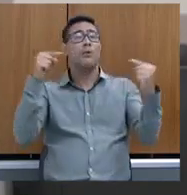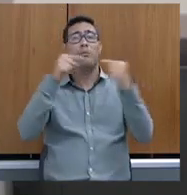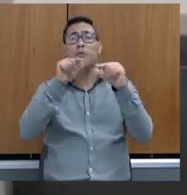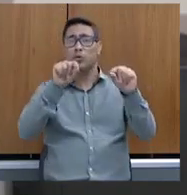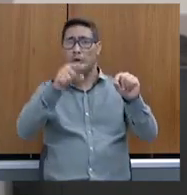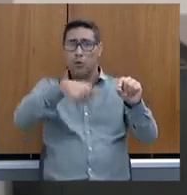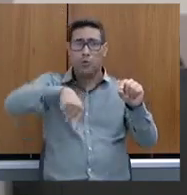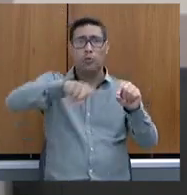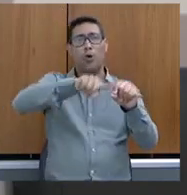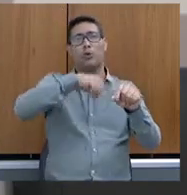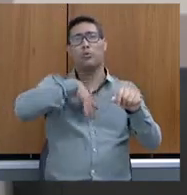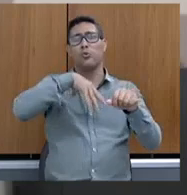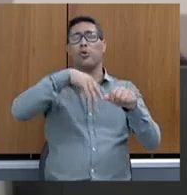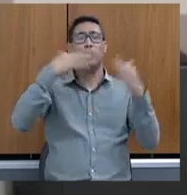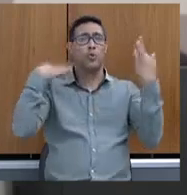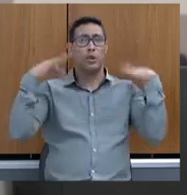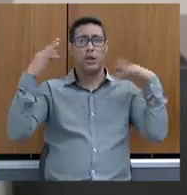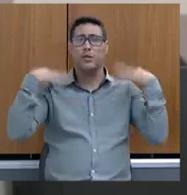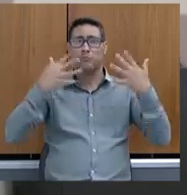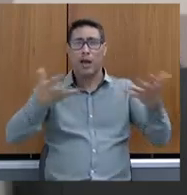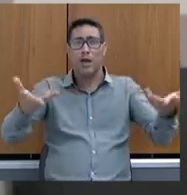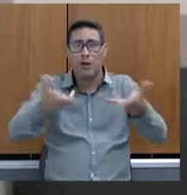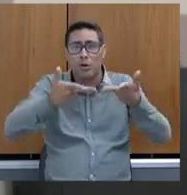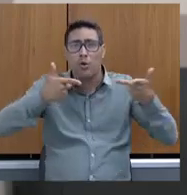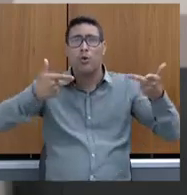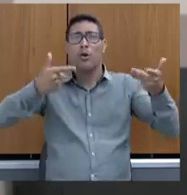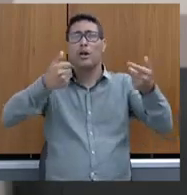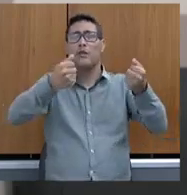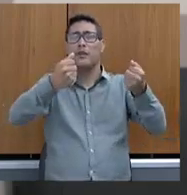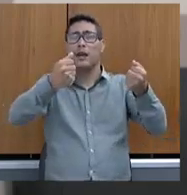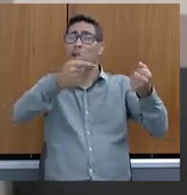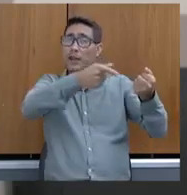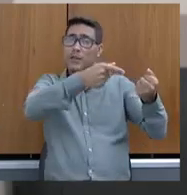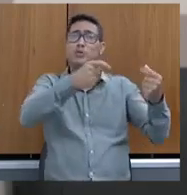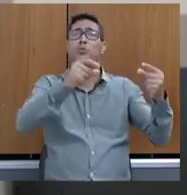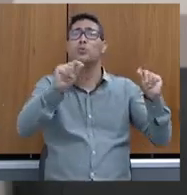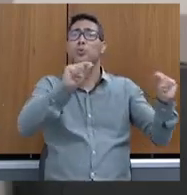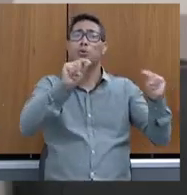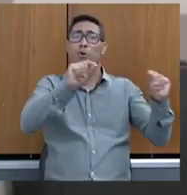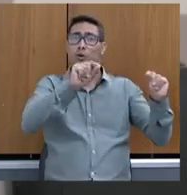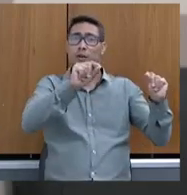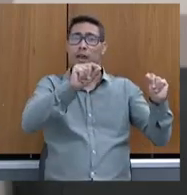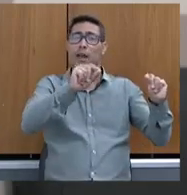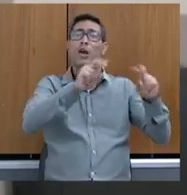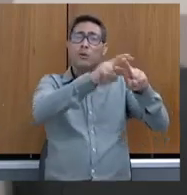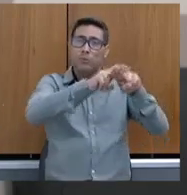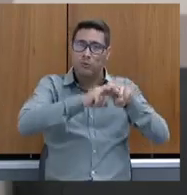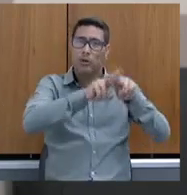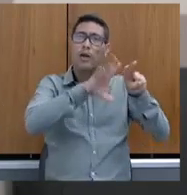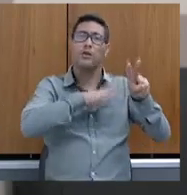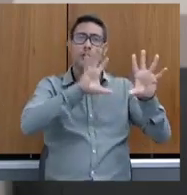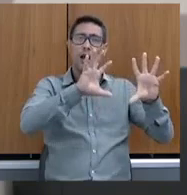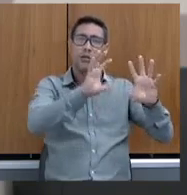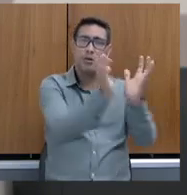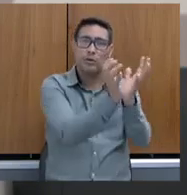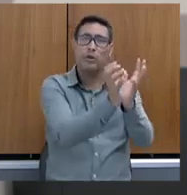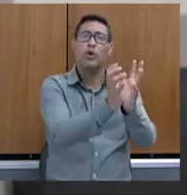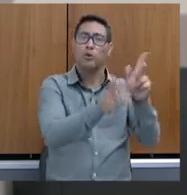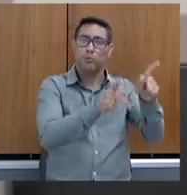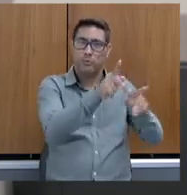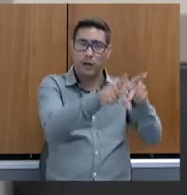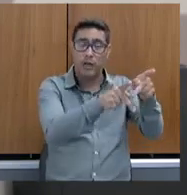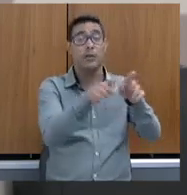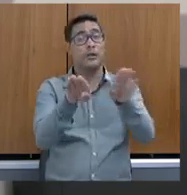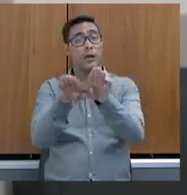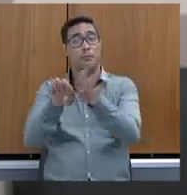Está extremamente qualificado e devemos muito a isso as comunidades é o queijo o queijo hoje eu costumo dizer